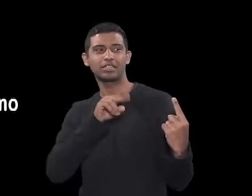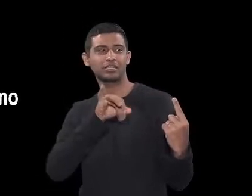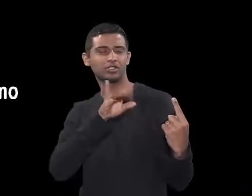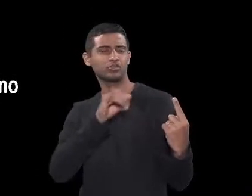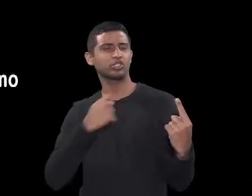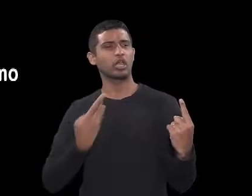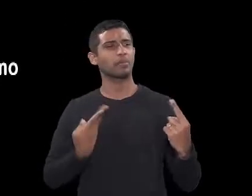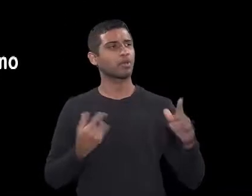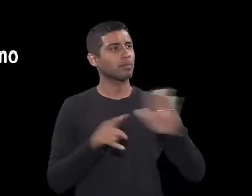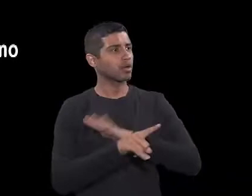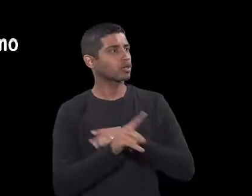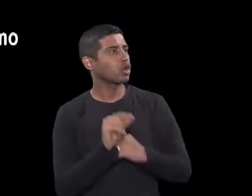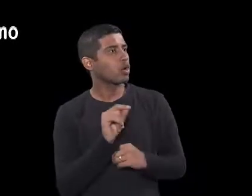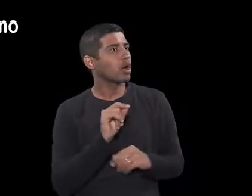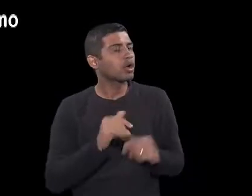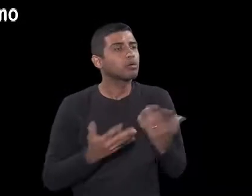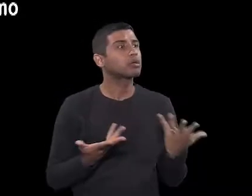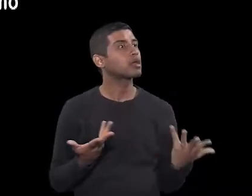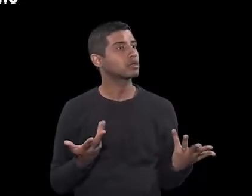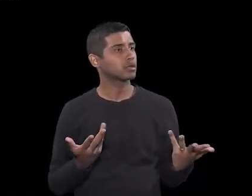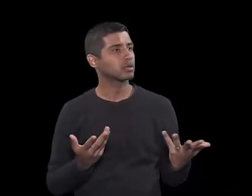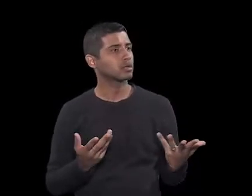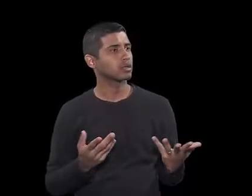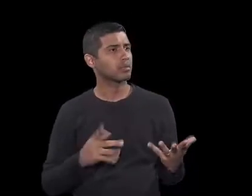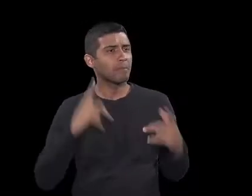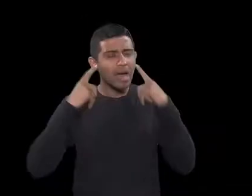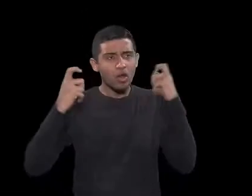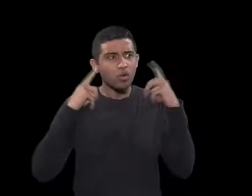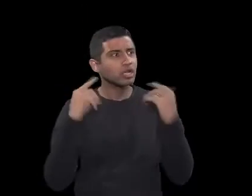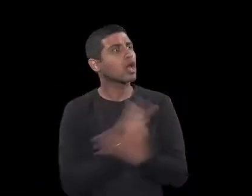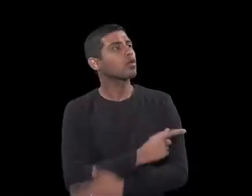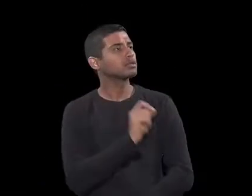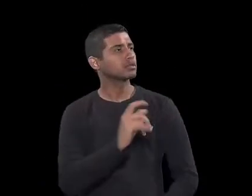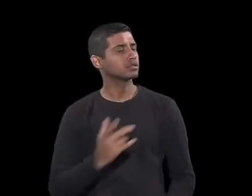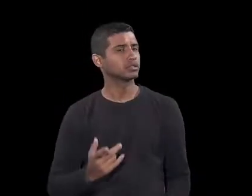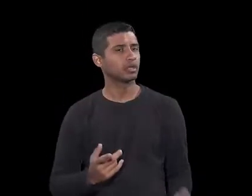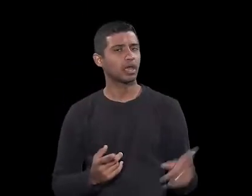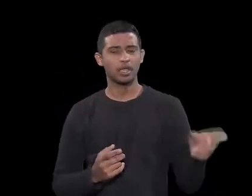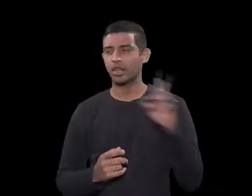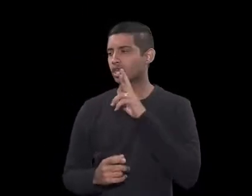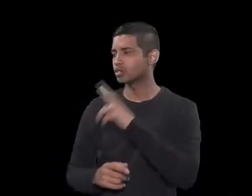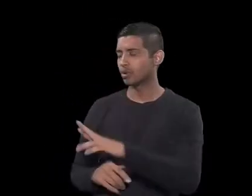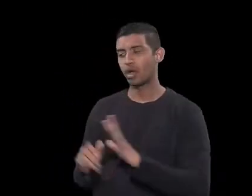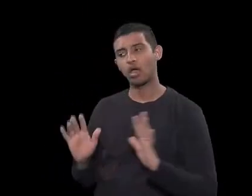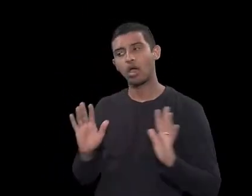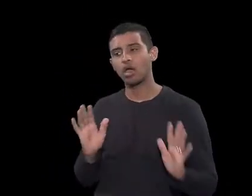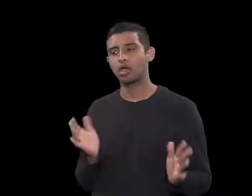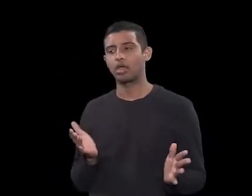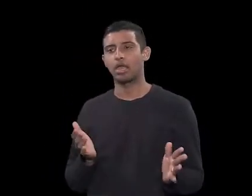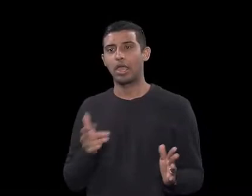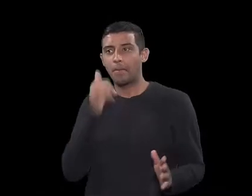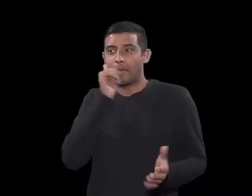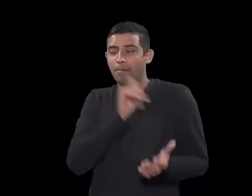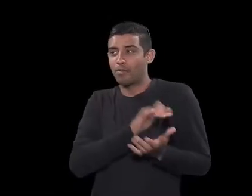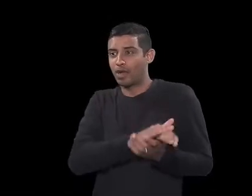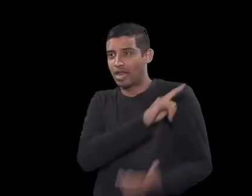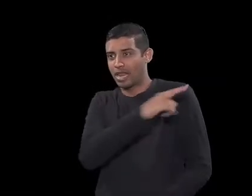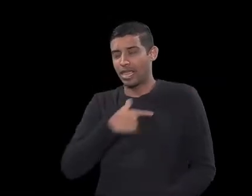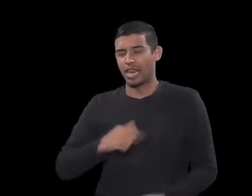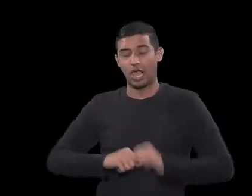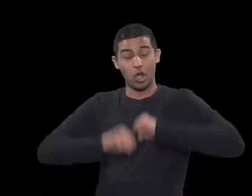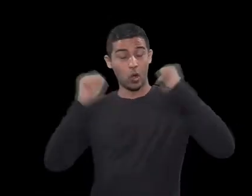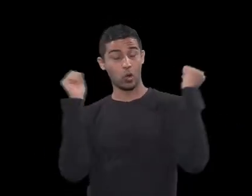Nasruddin. Então o amigo perguntou: Nasruddin, rapaz, que barulheira é essa, rapaz? Nasruddin respondeu: minha